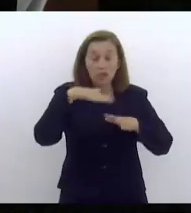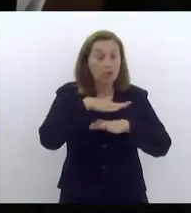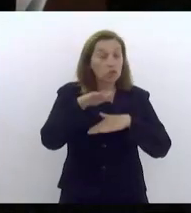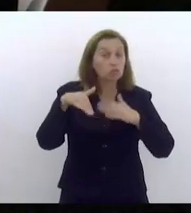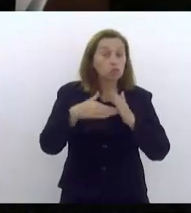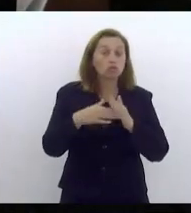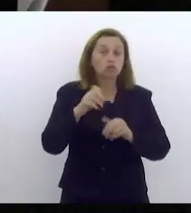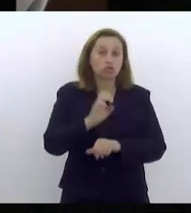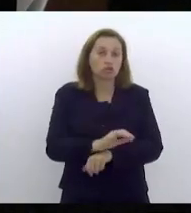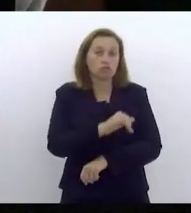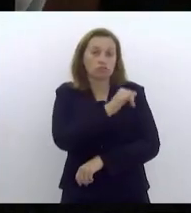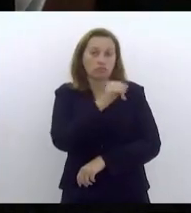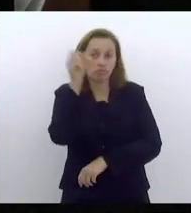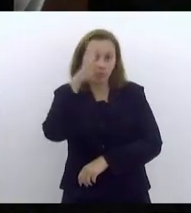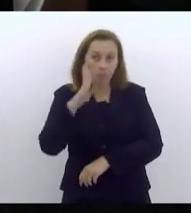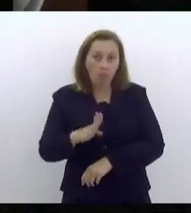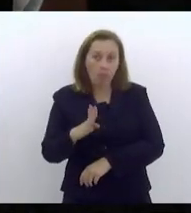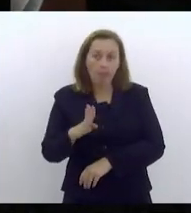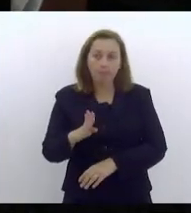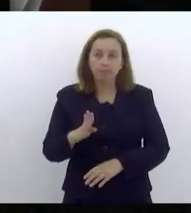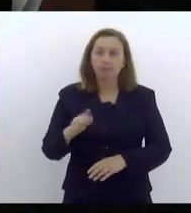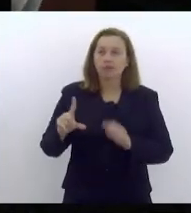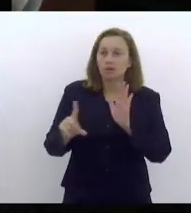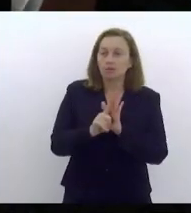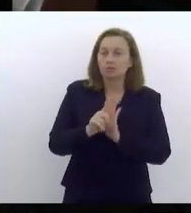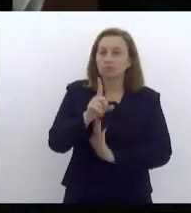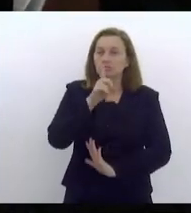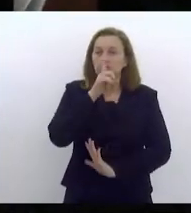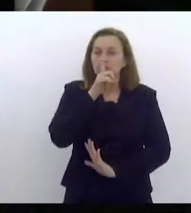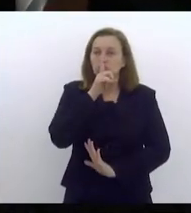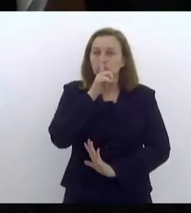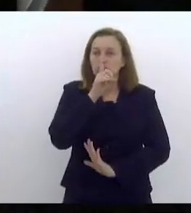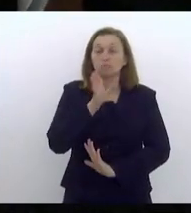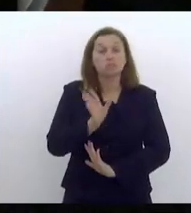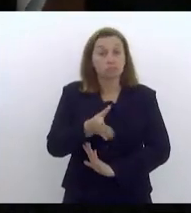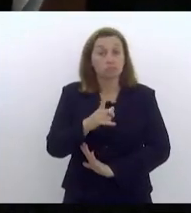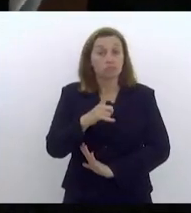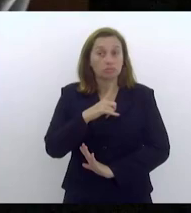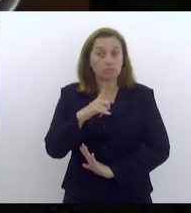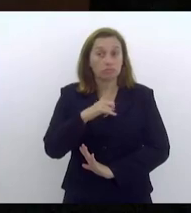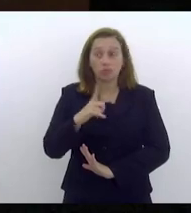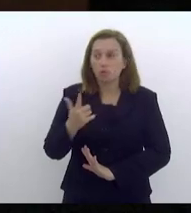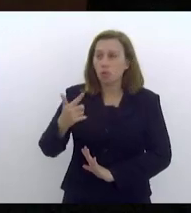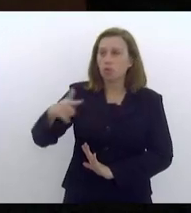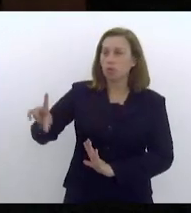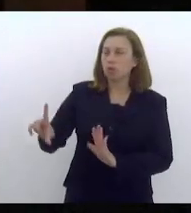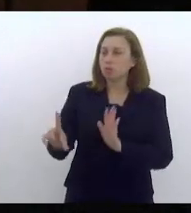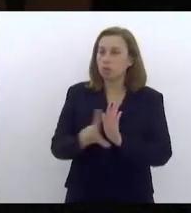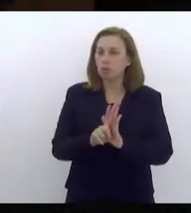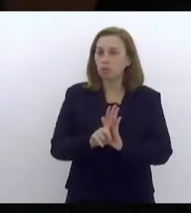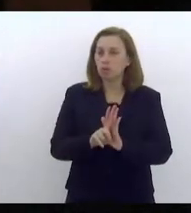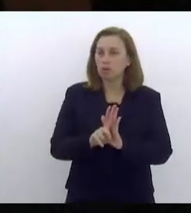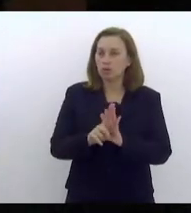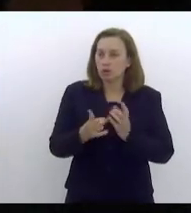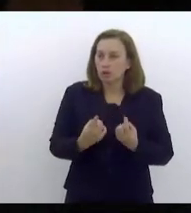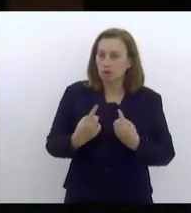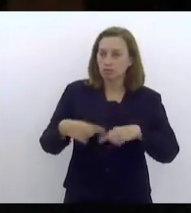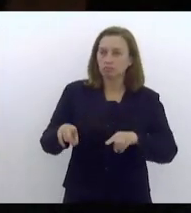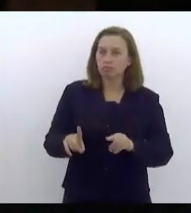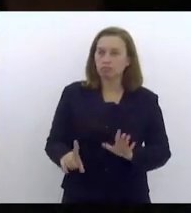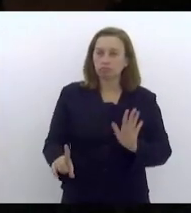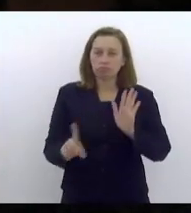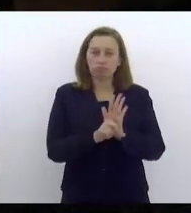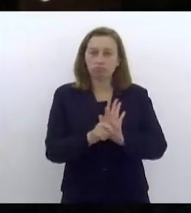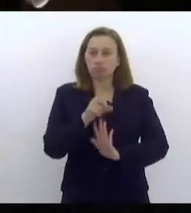Estado brasileiro, que é a lei do silêncio. Isso já existe. E nenhuma outra lei sobrepõe a lei do silêncio.